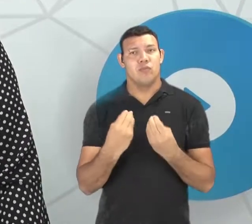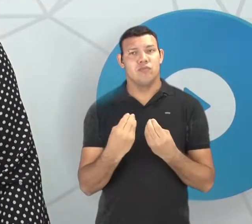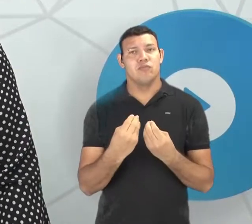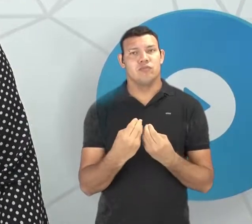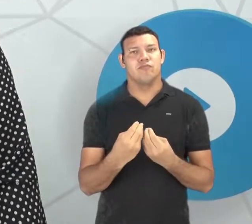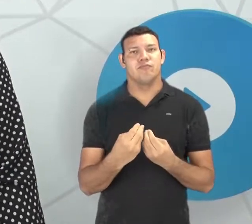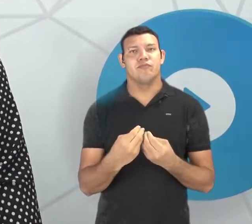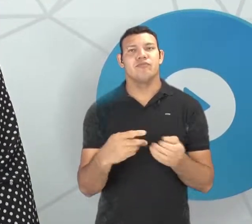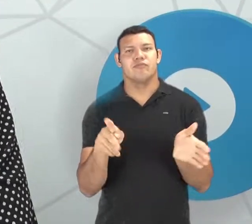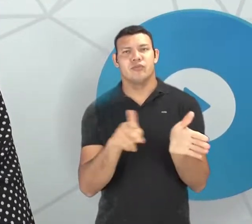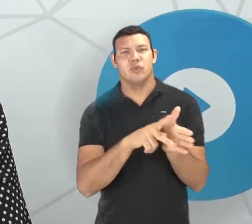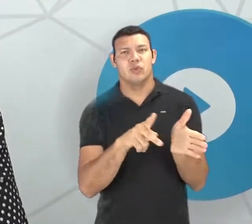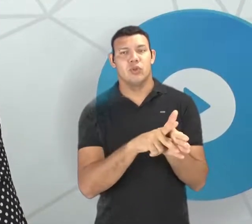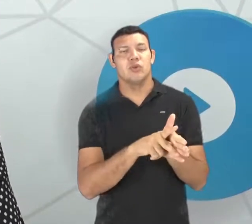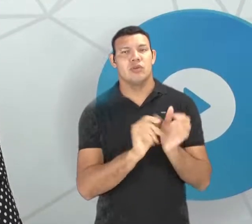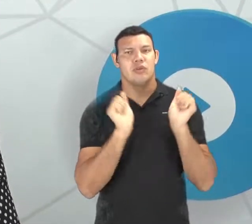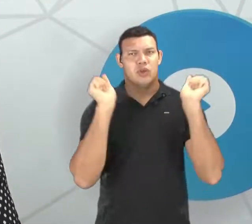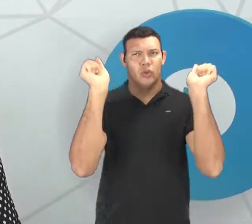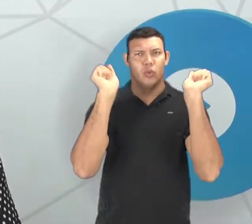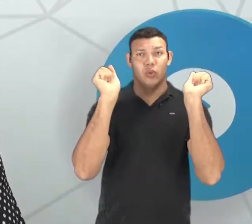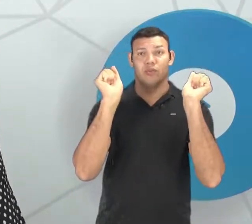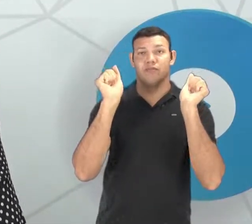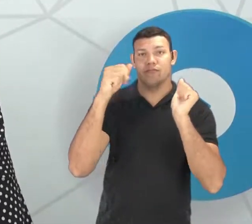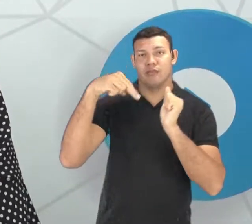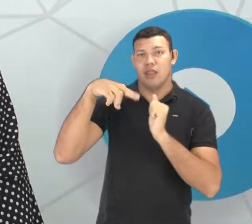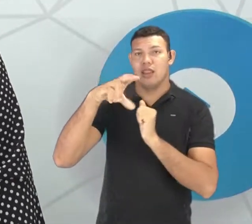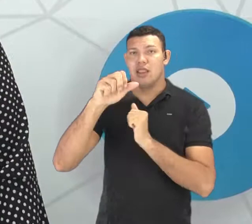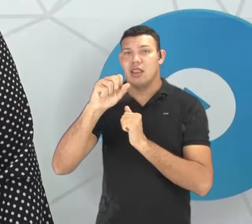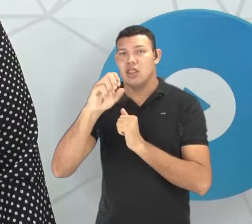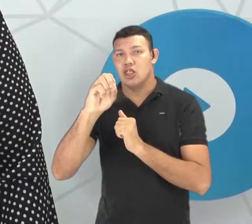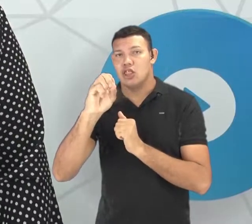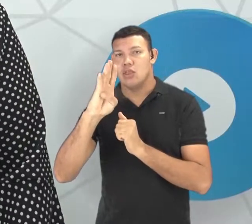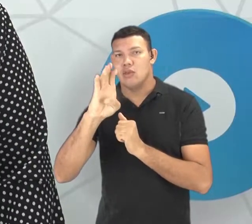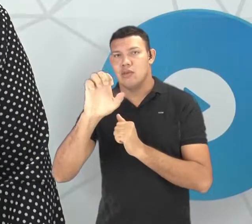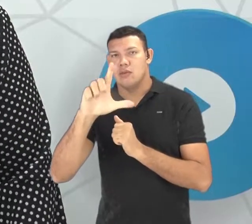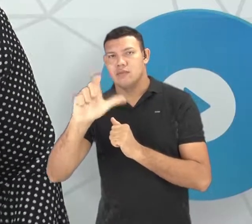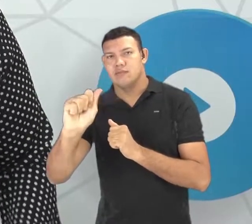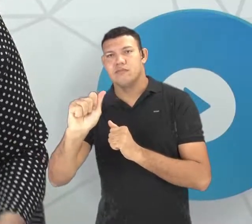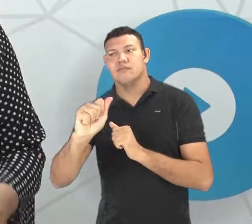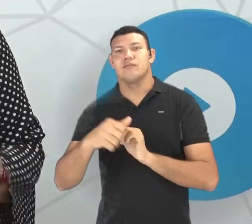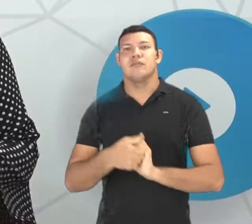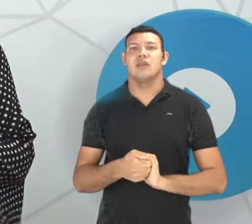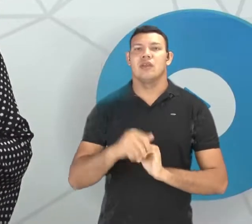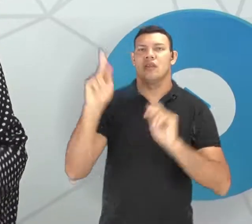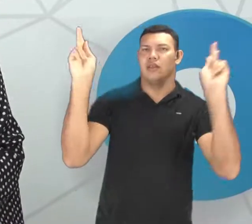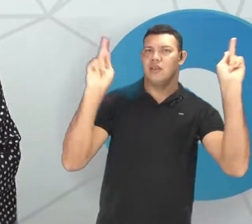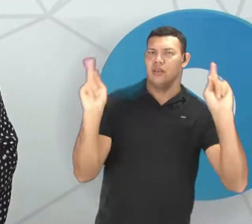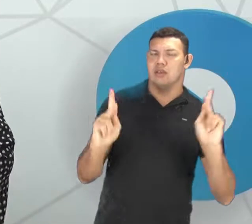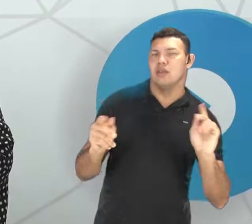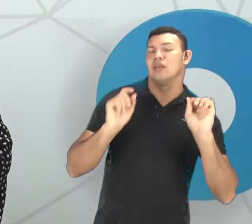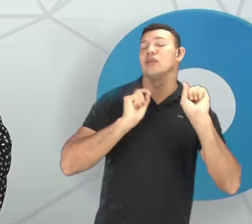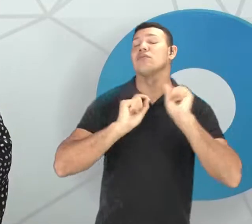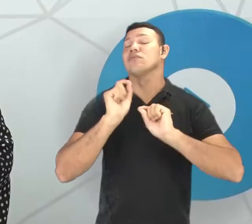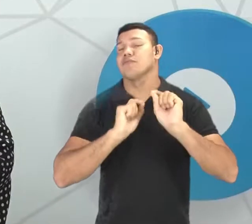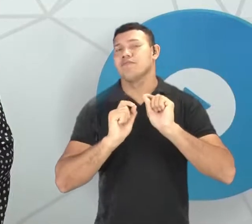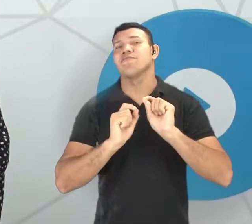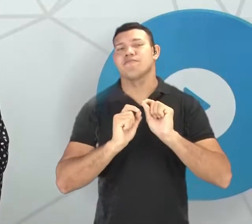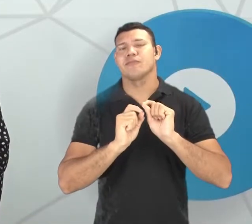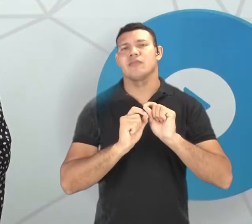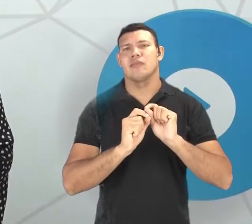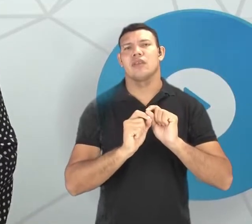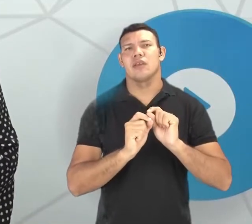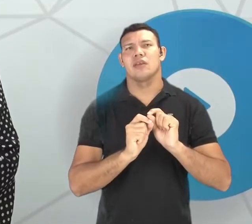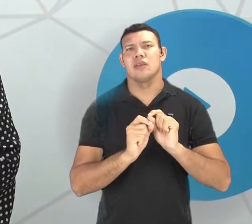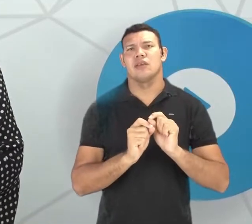livro, uma caneta podem mudar o mundo. Exatamente nesse aspecto que eu verifico que